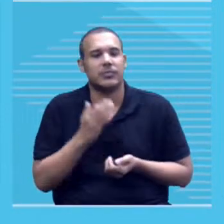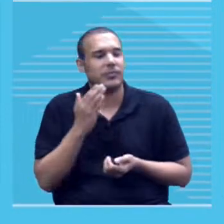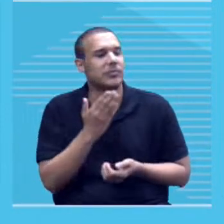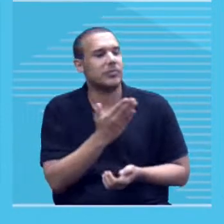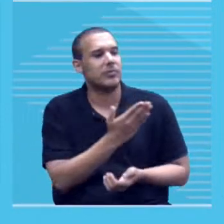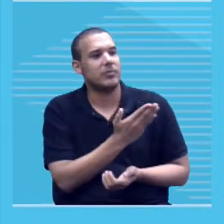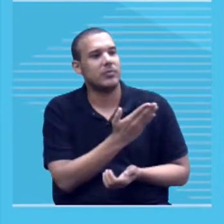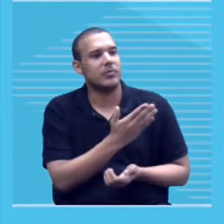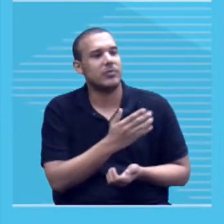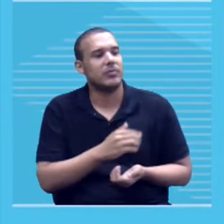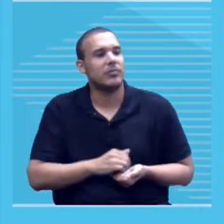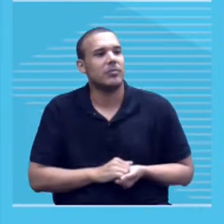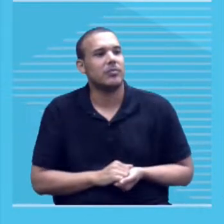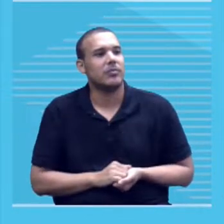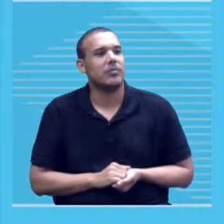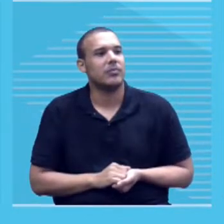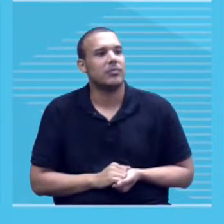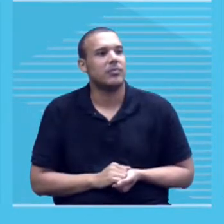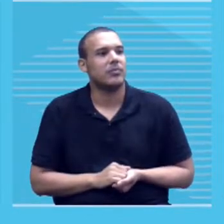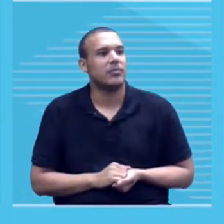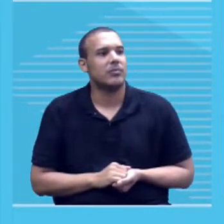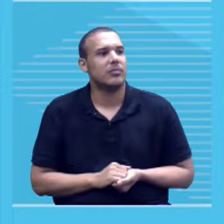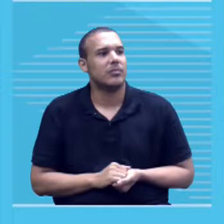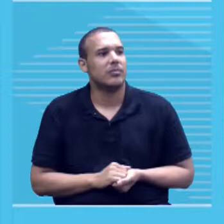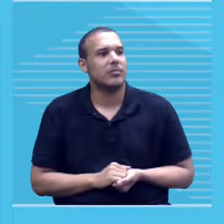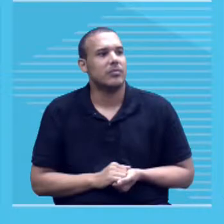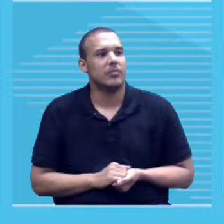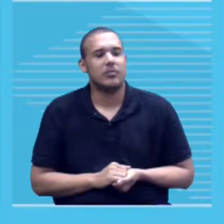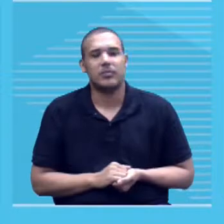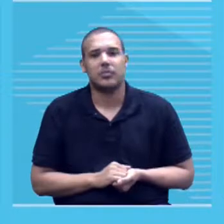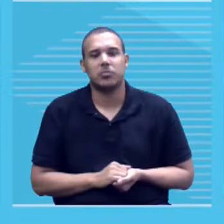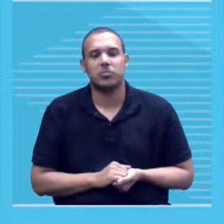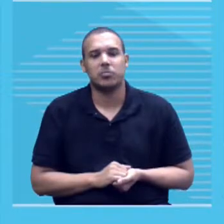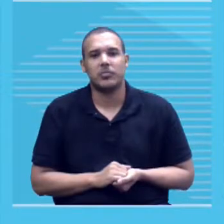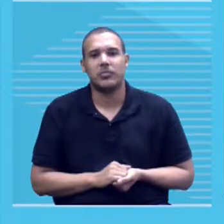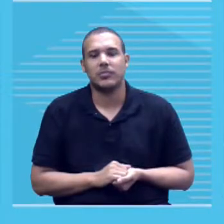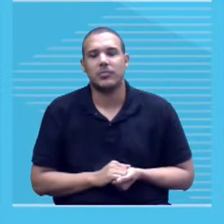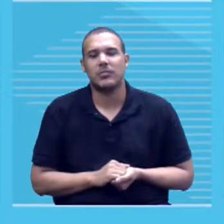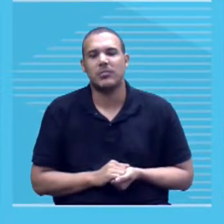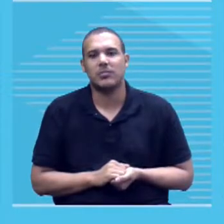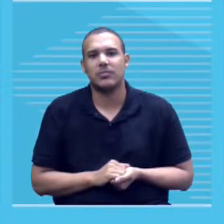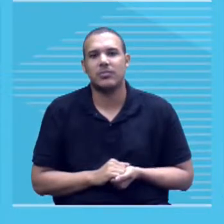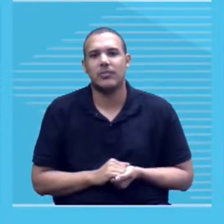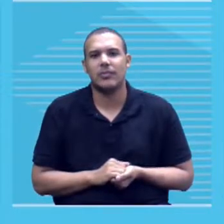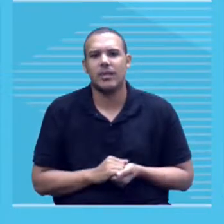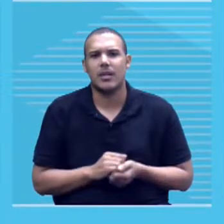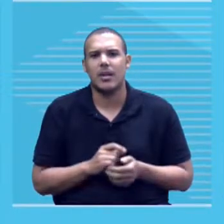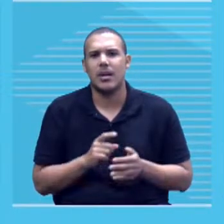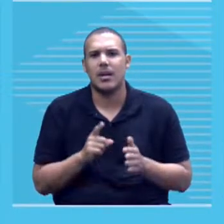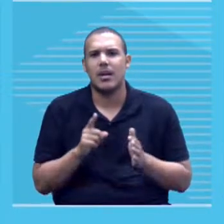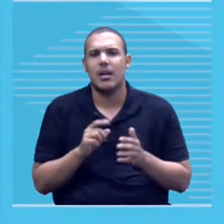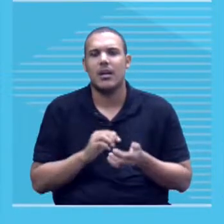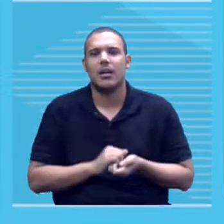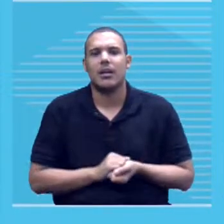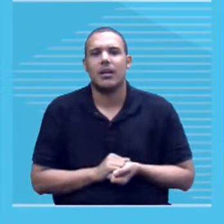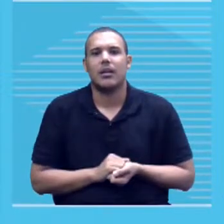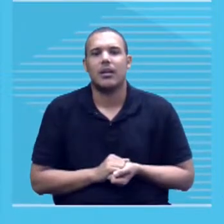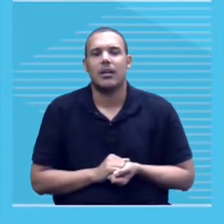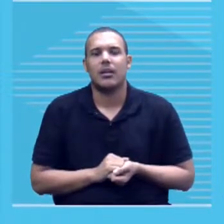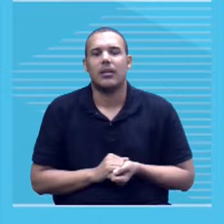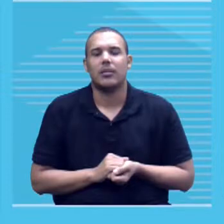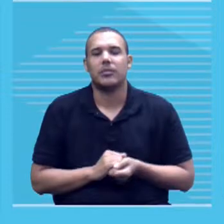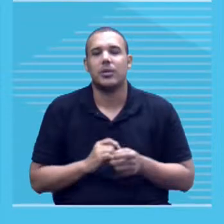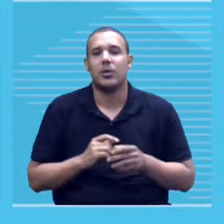corrente vezes a DDP do meu sistema. Então, vamos lá. Essa questão é minha, né? Vocês tentaram a passada. O que é que ele